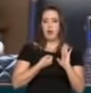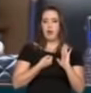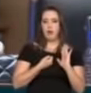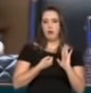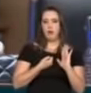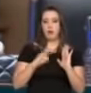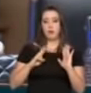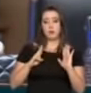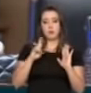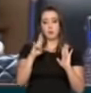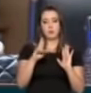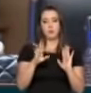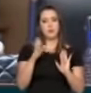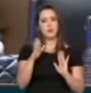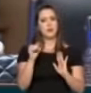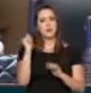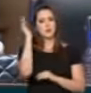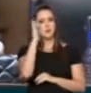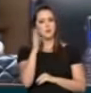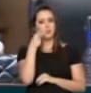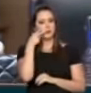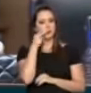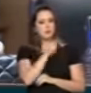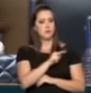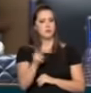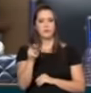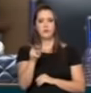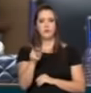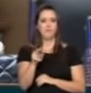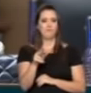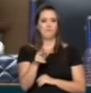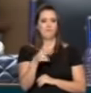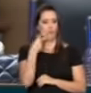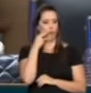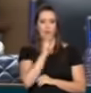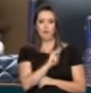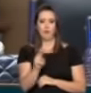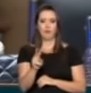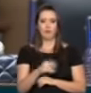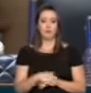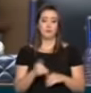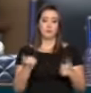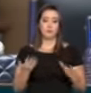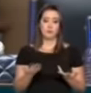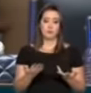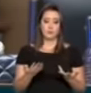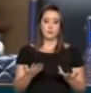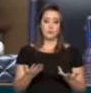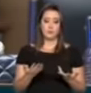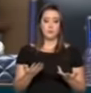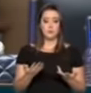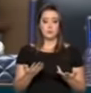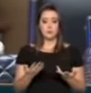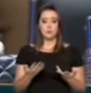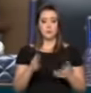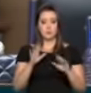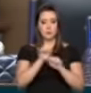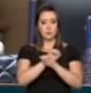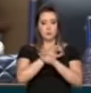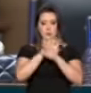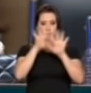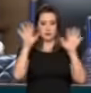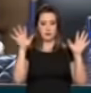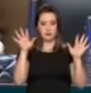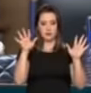viu isso, mas o Brasil inteiro não viu esses termos de responsabilidade. Só para que fique esclarecido, eu sei que